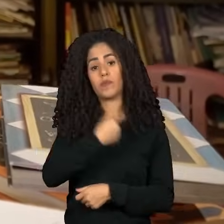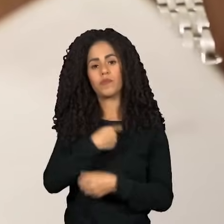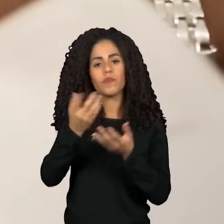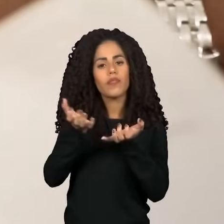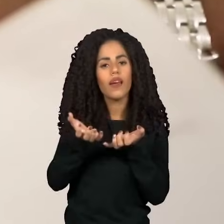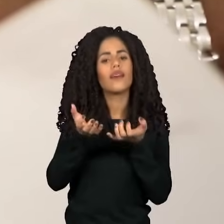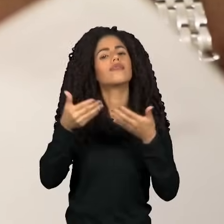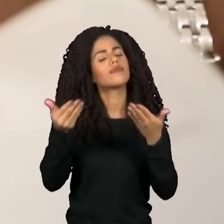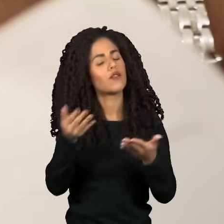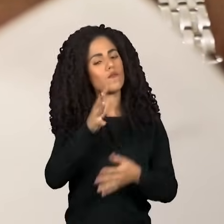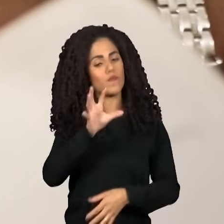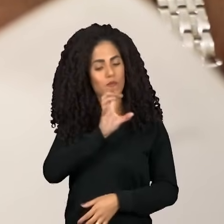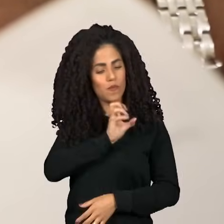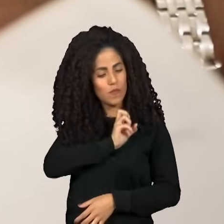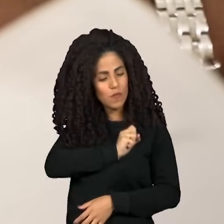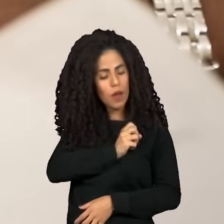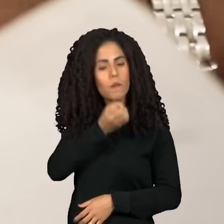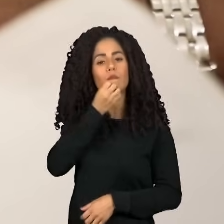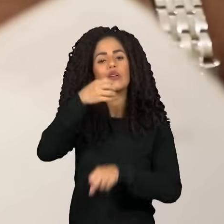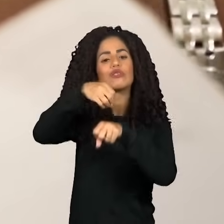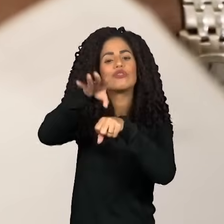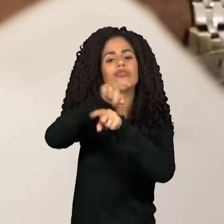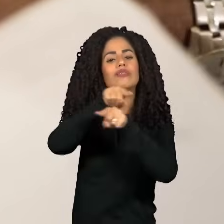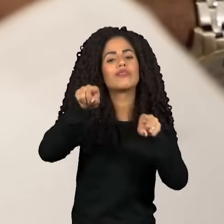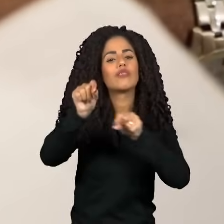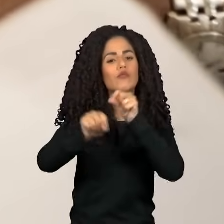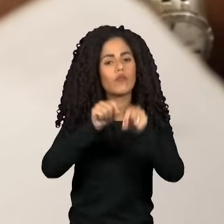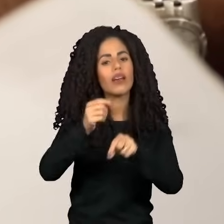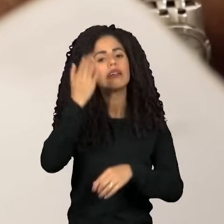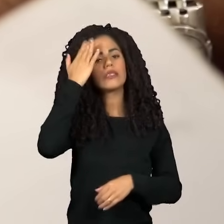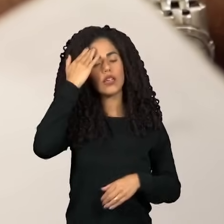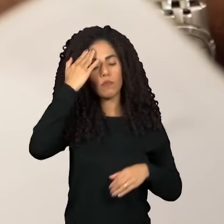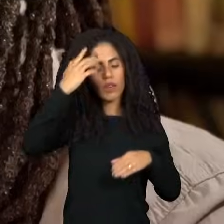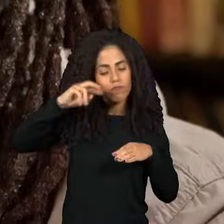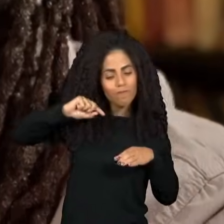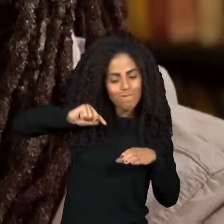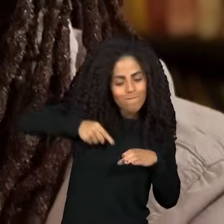amar, é boa recomendação de ter um pouco de